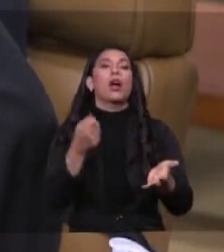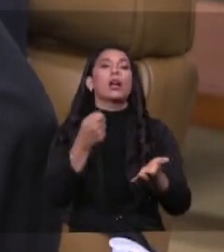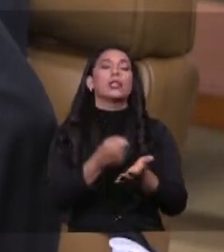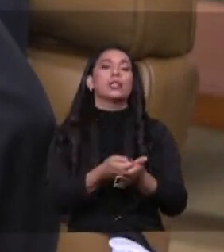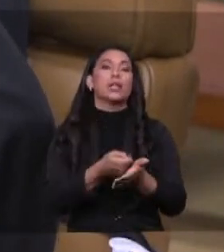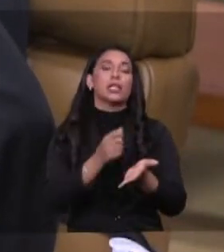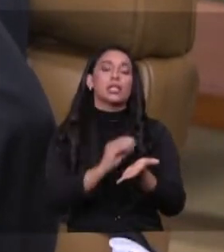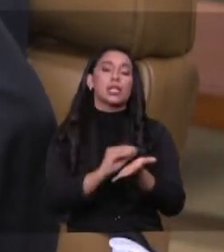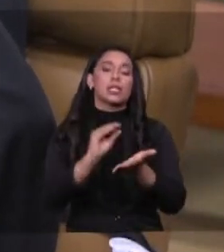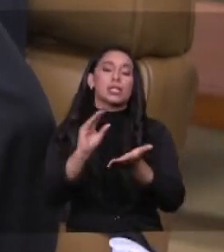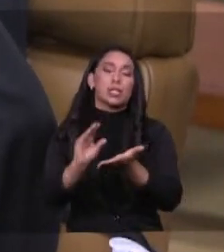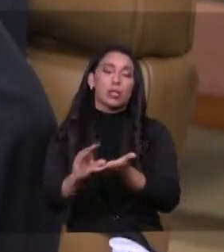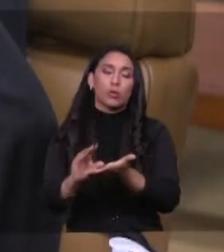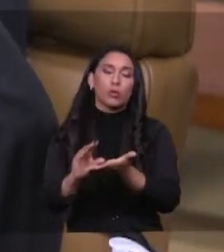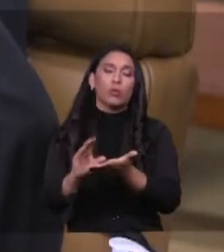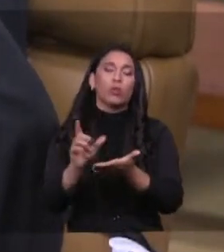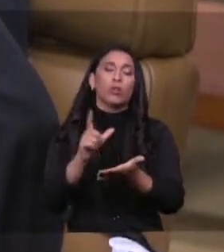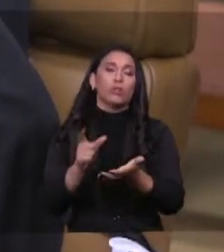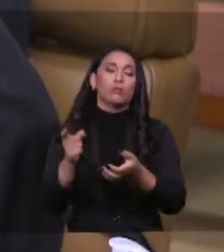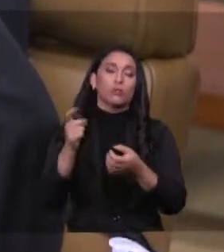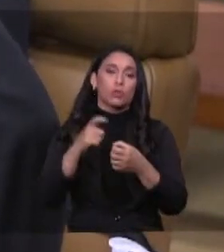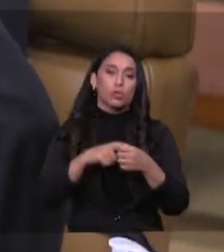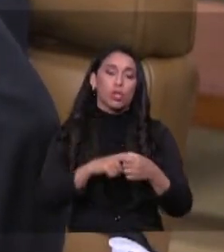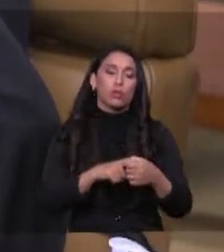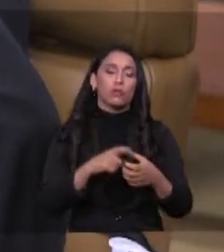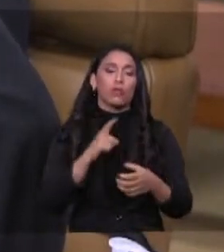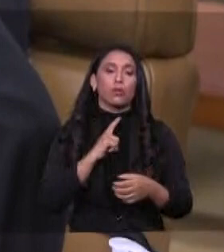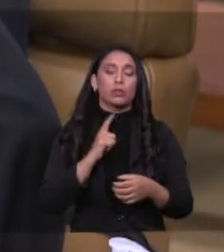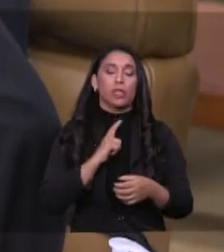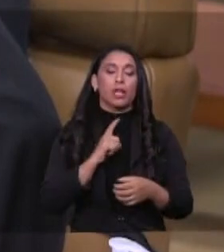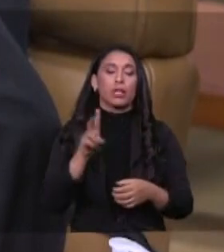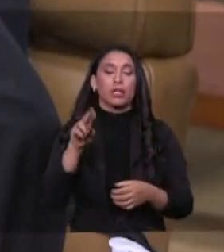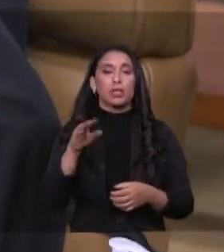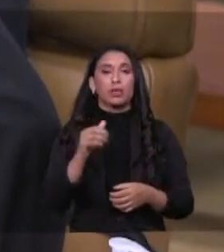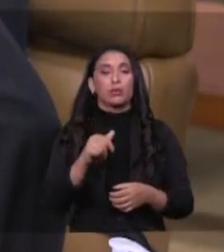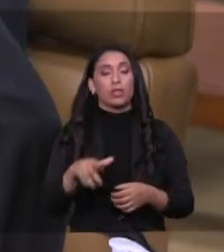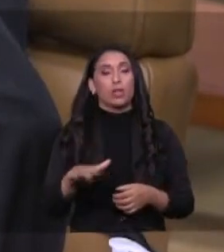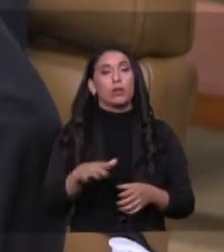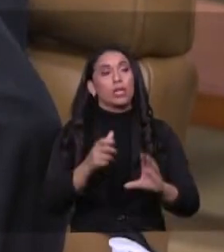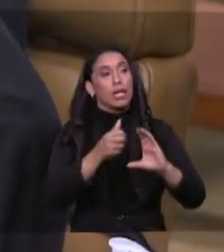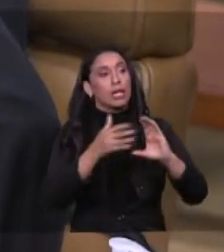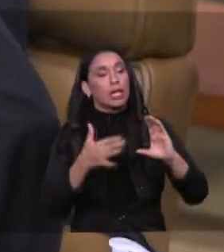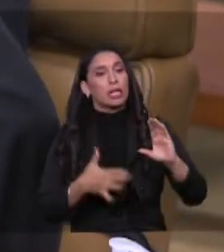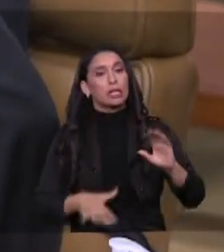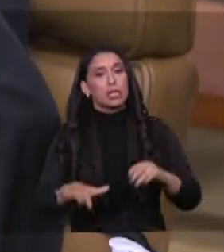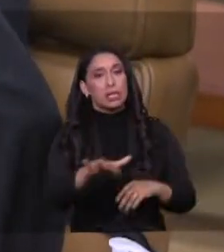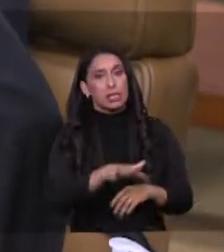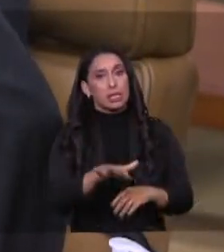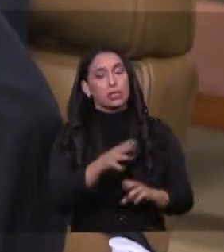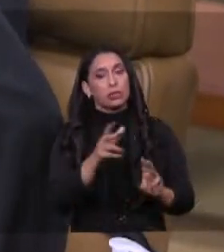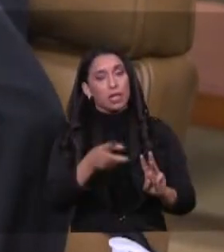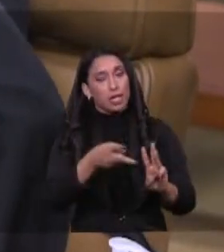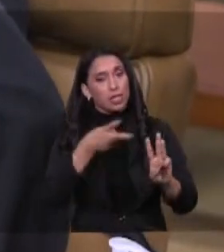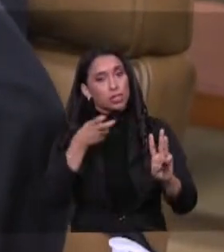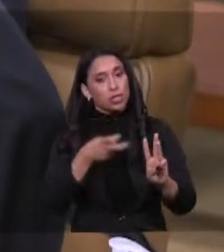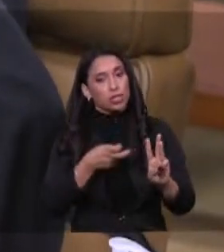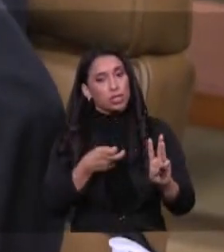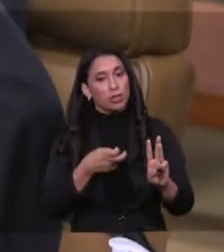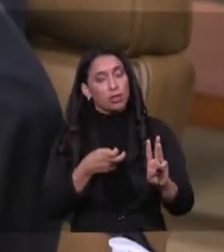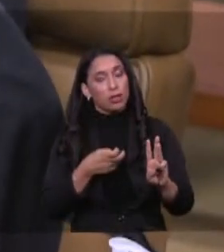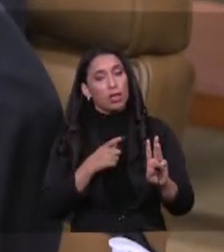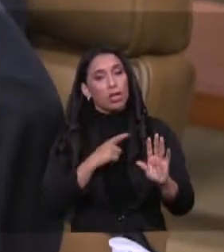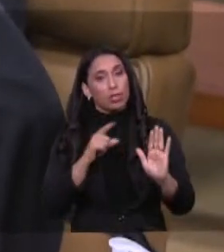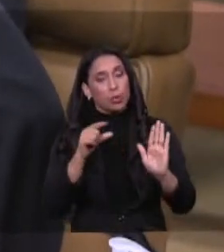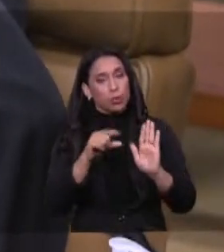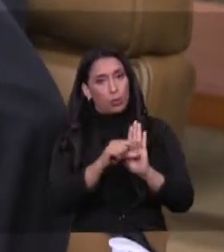face à União, tudo em razão da circunstância da caracterização da área como indígena, ressalvado, como dispõe o